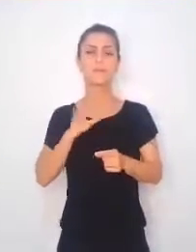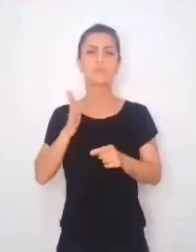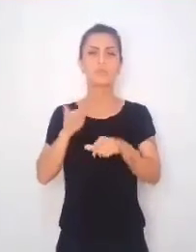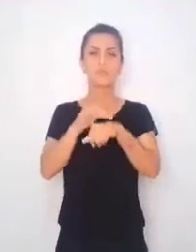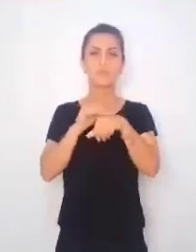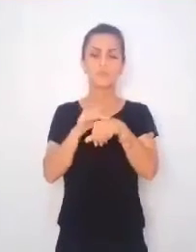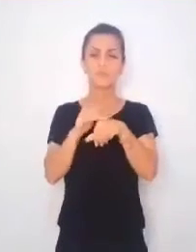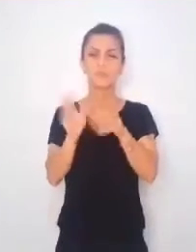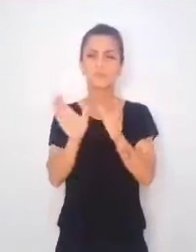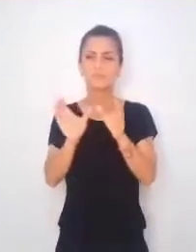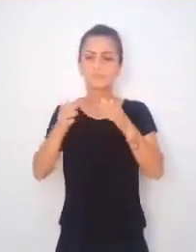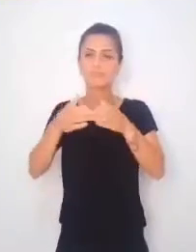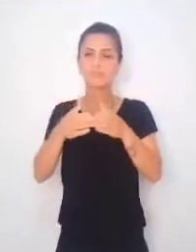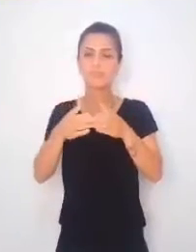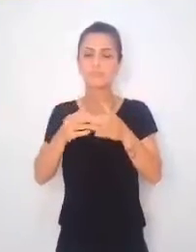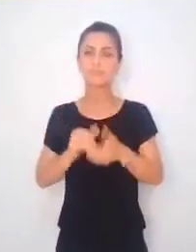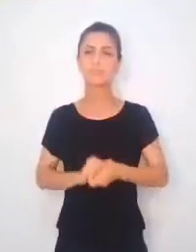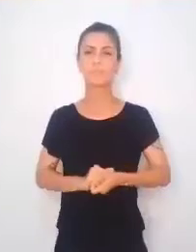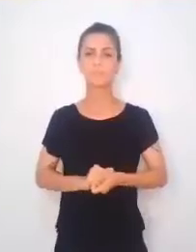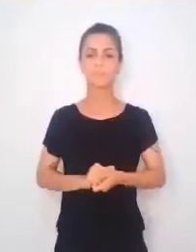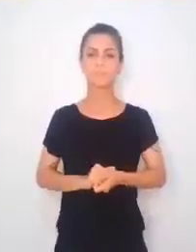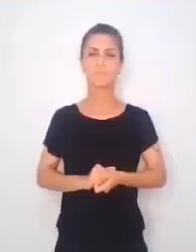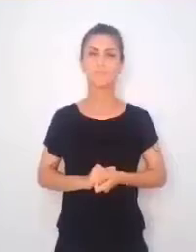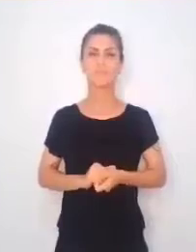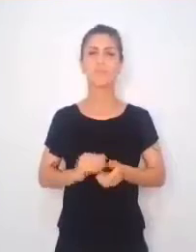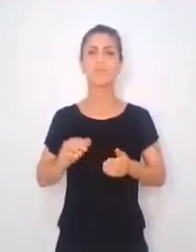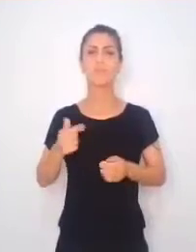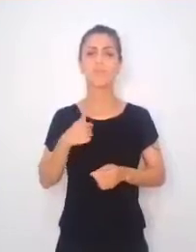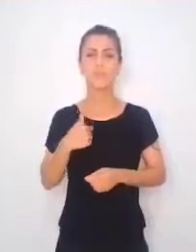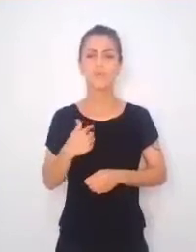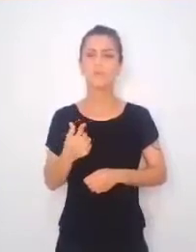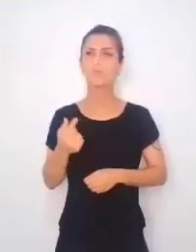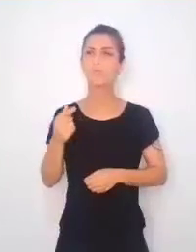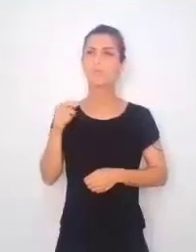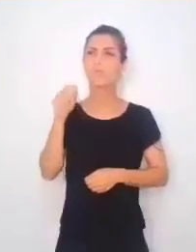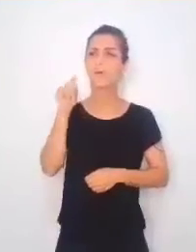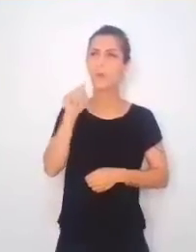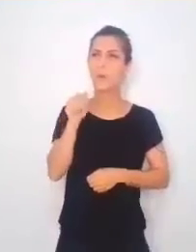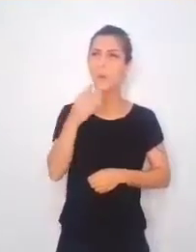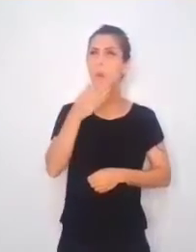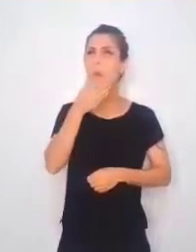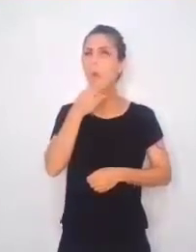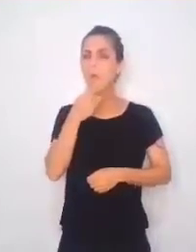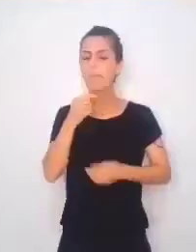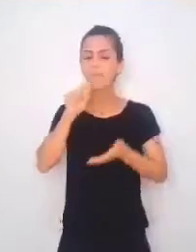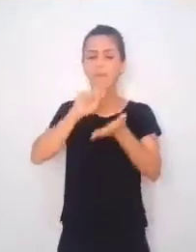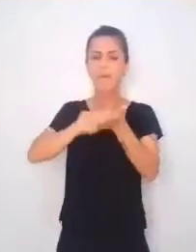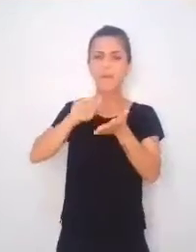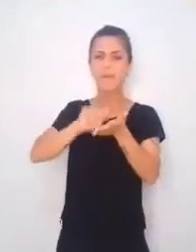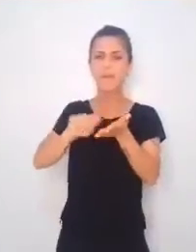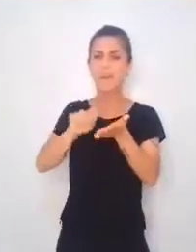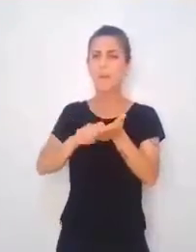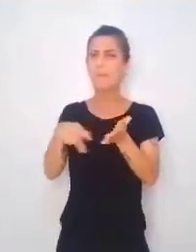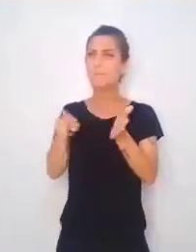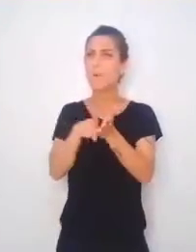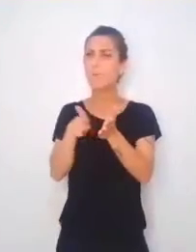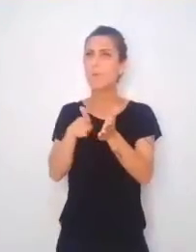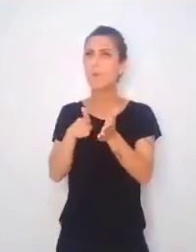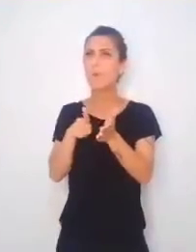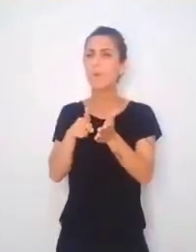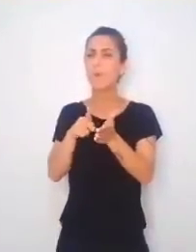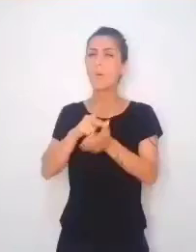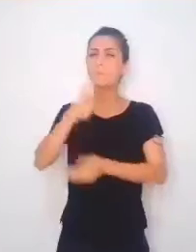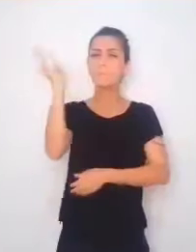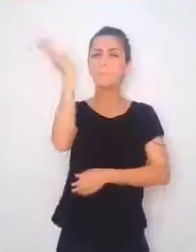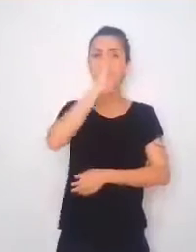que é Fronteiras, que nós vamos falar depois dela, que assim, eu considero uma baita da composição. A nível nacional,